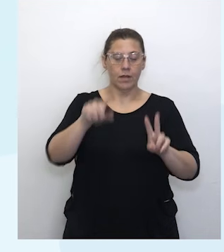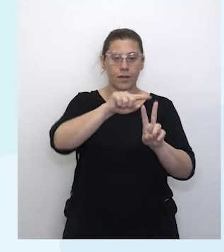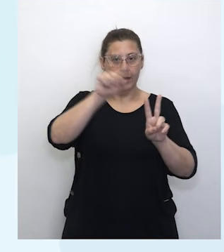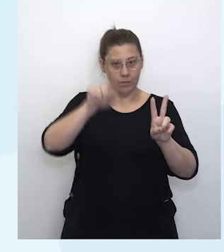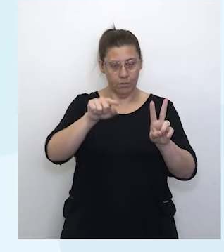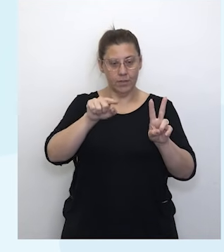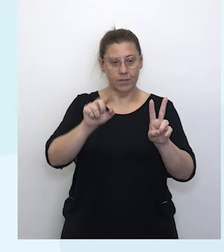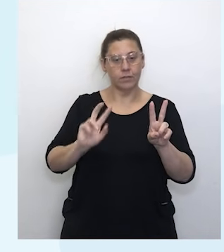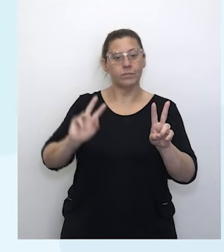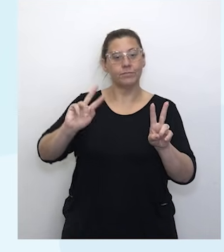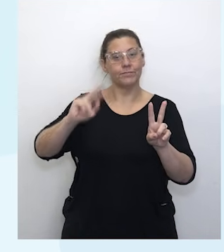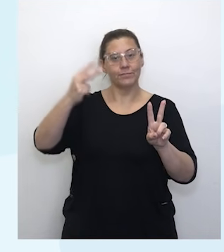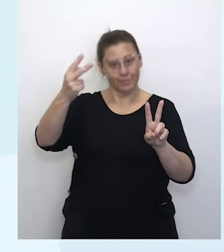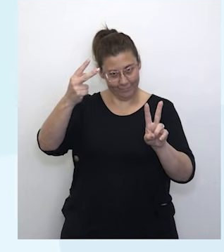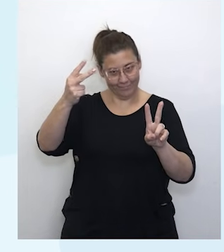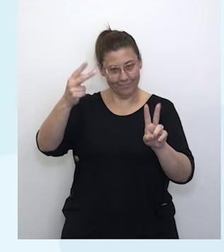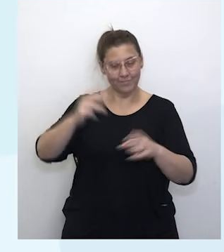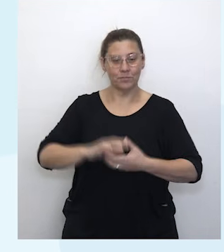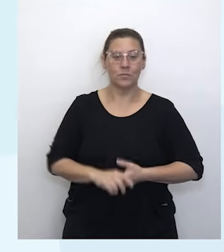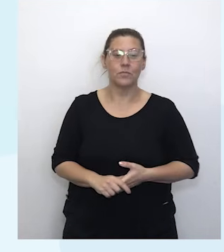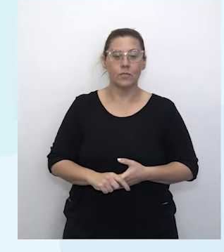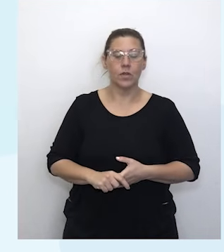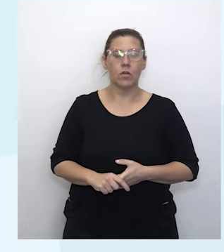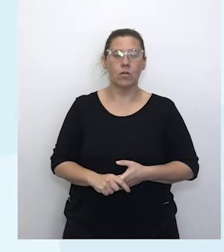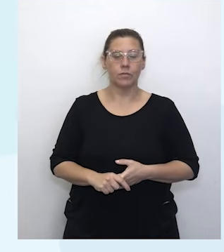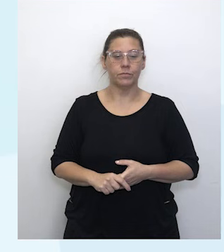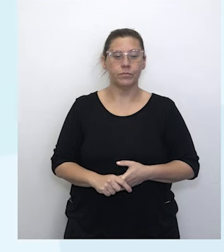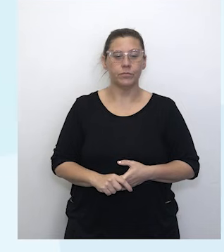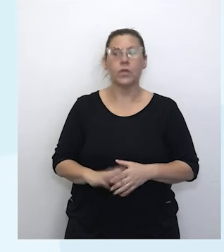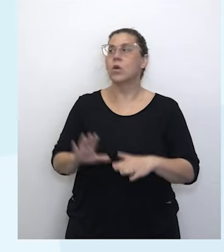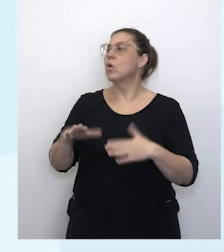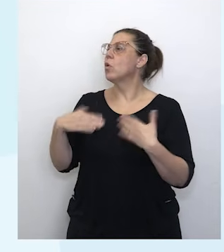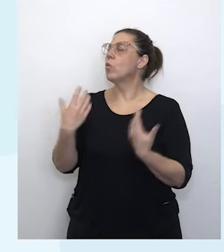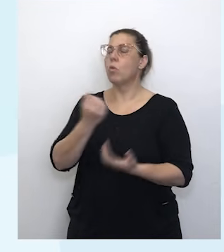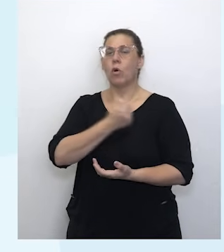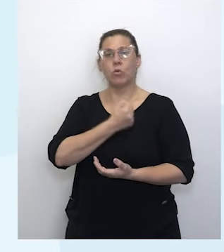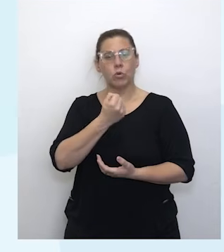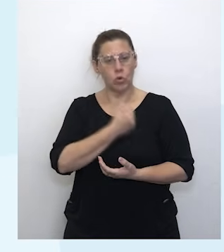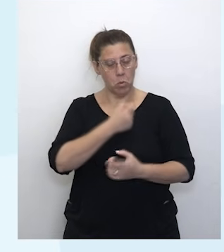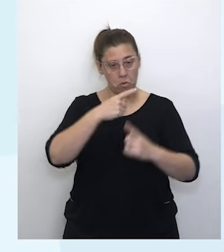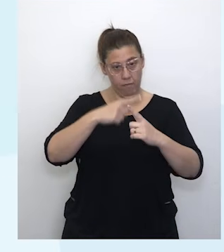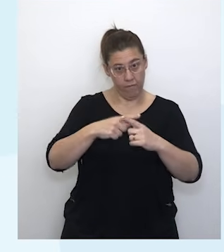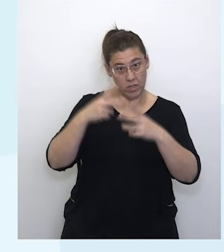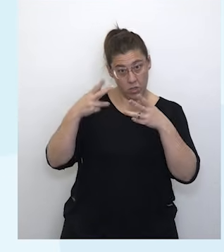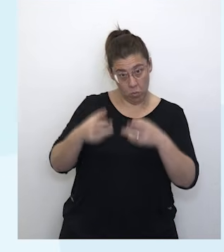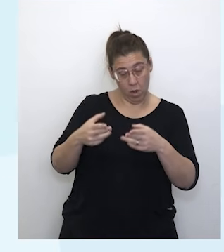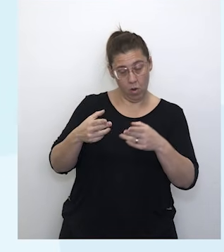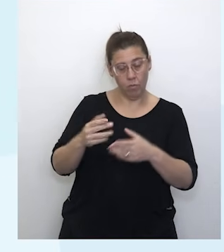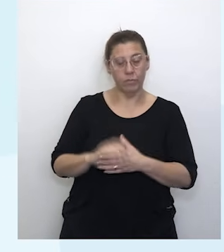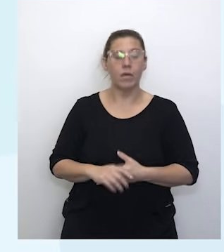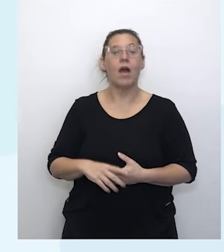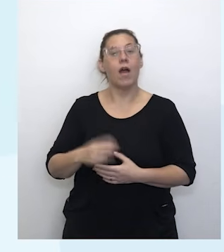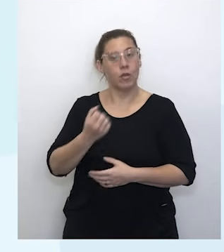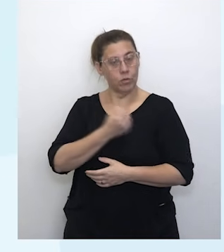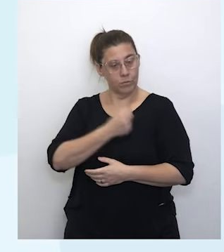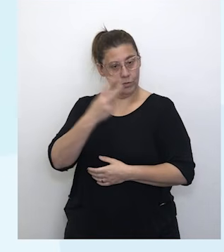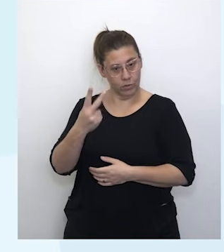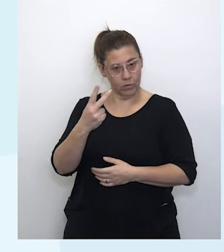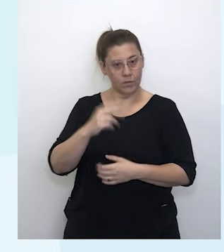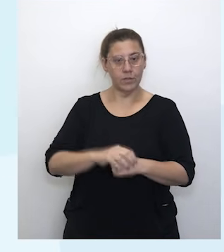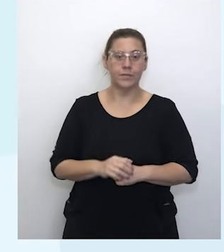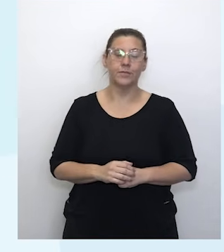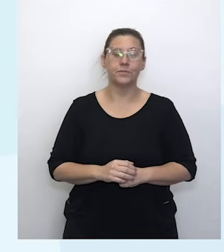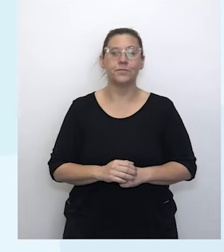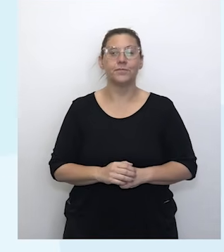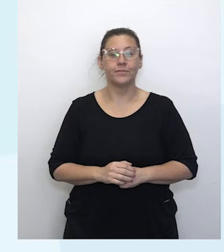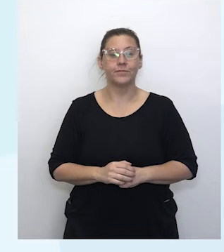de 4x². E aí a gente faz um por um, ó. Qual número vezes ele mesmo que dá 4? É o 2, não é isso? E o número vezes